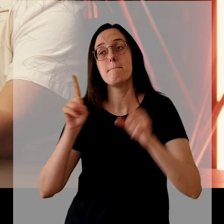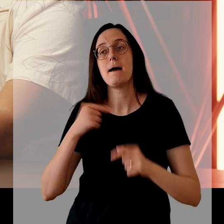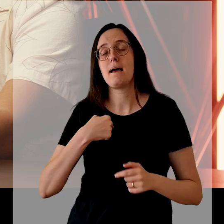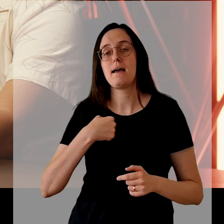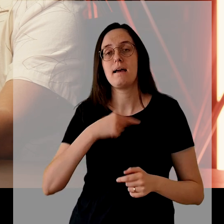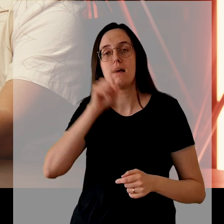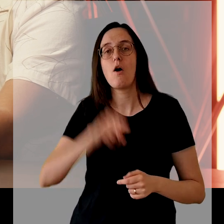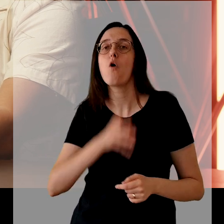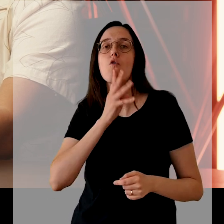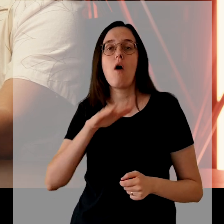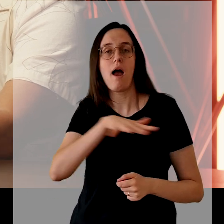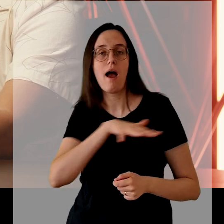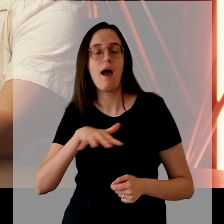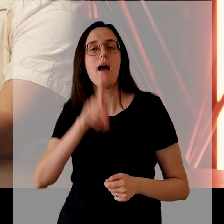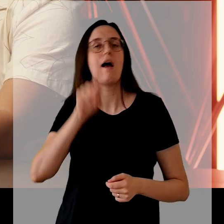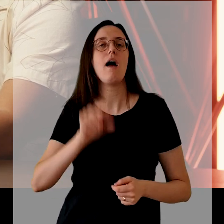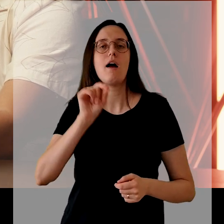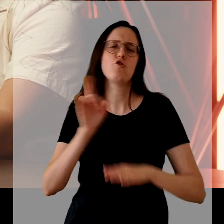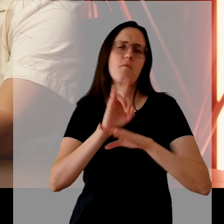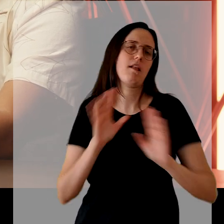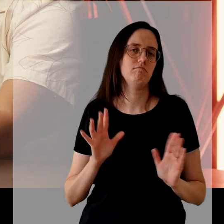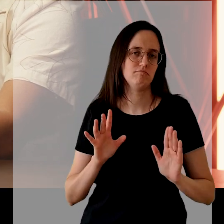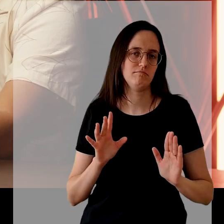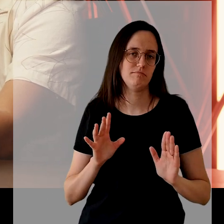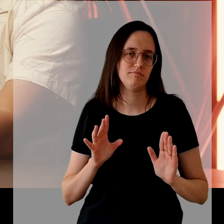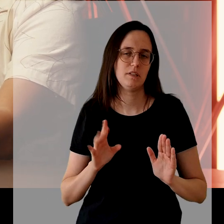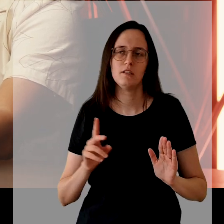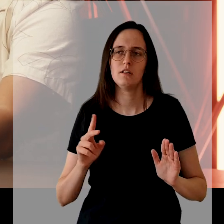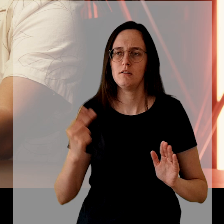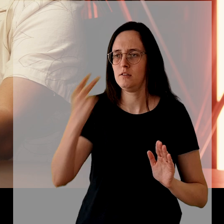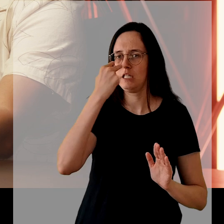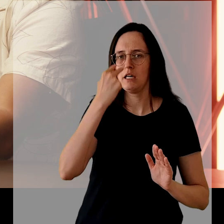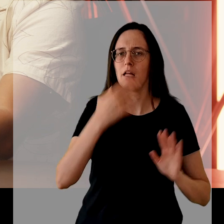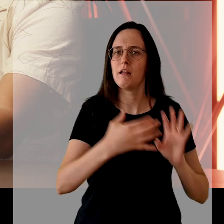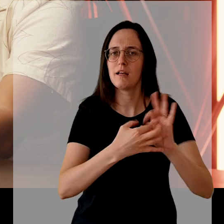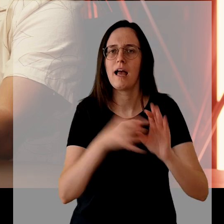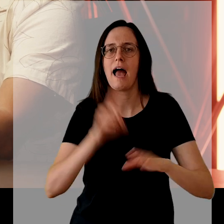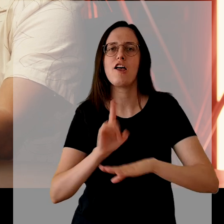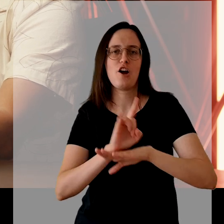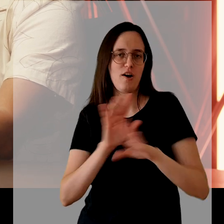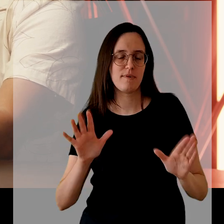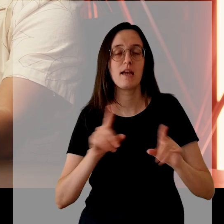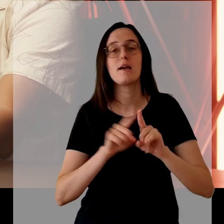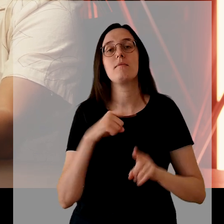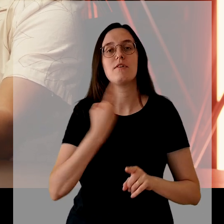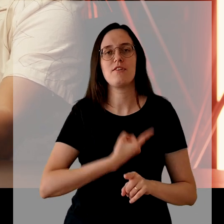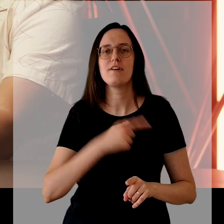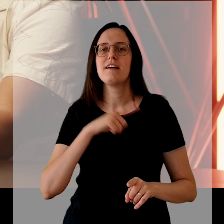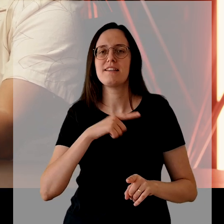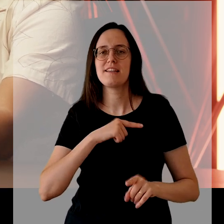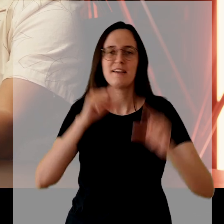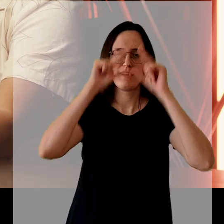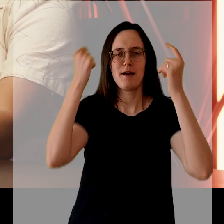mas eu era, inclusive, conhecido no mercado como alguém que fazia documentário, né? Tipo, o meu trabalho principal era de documentário. E a gente acaba ficando